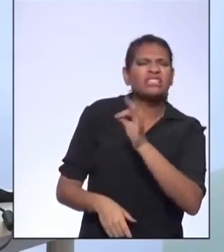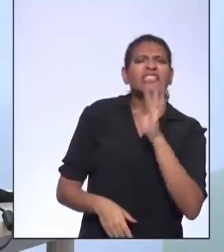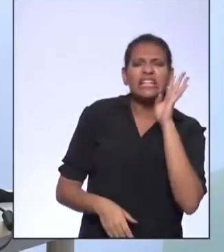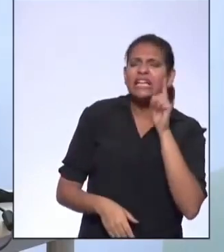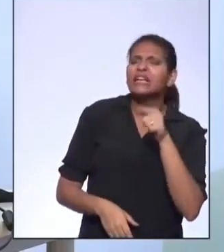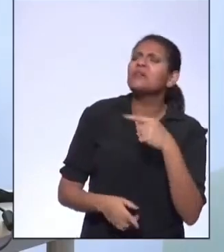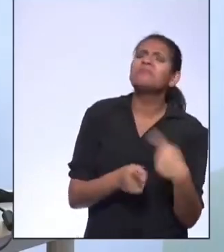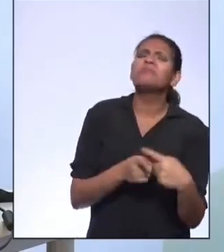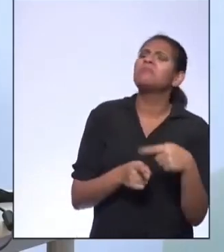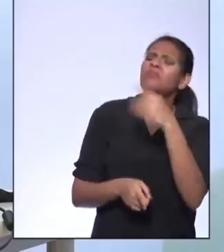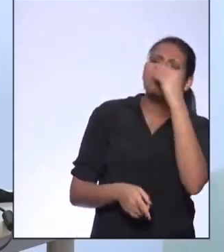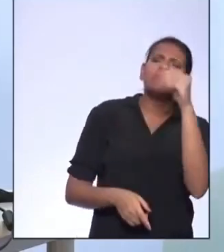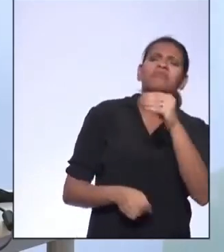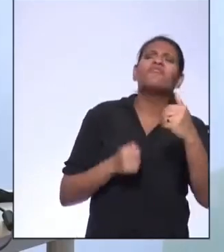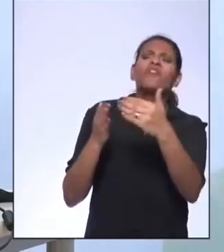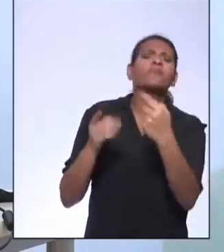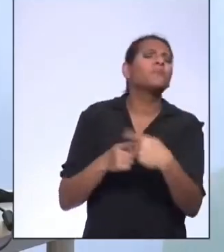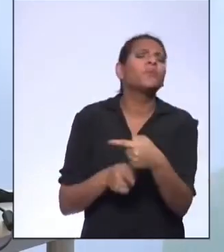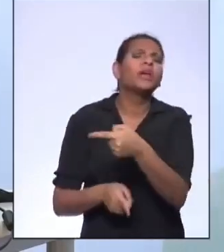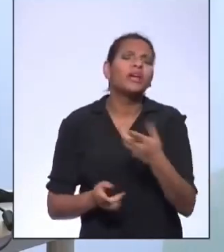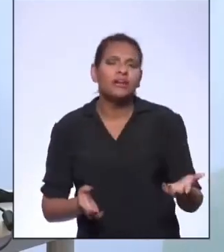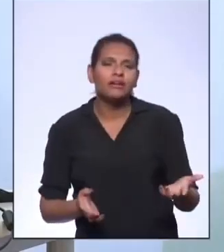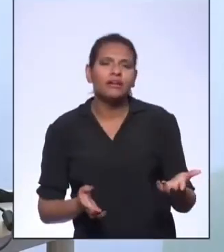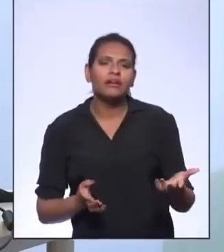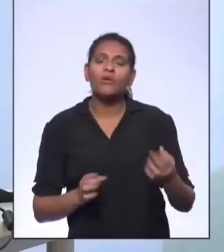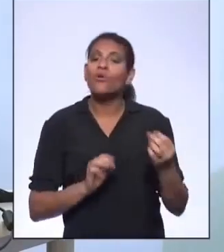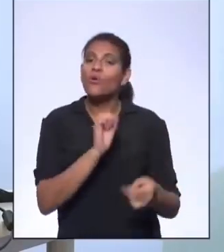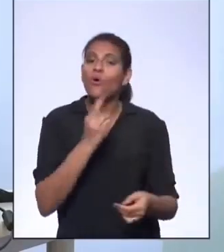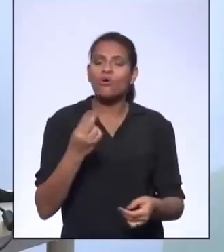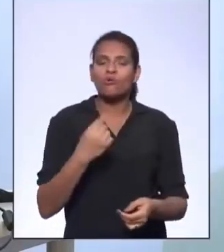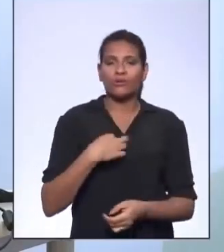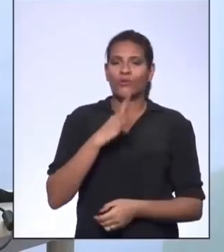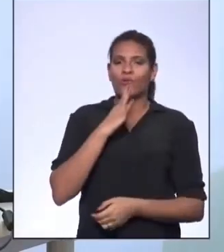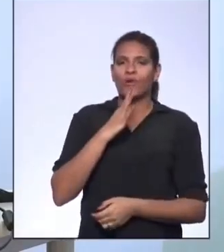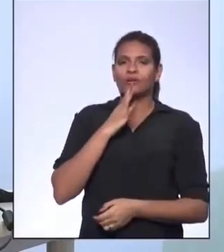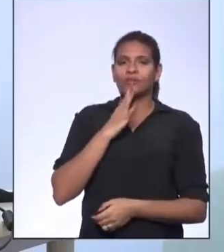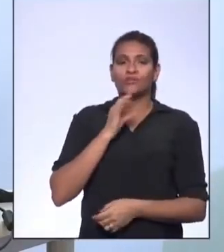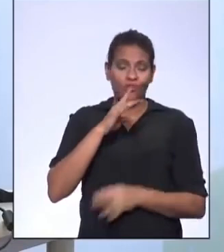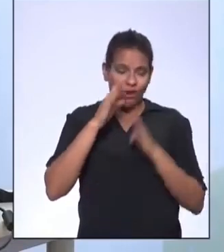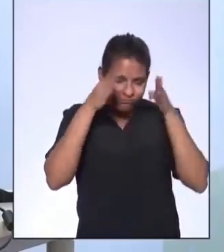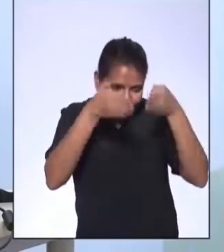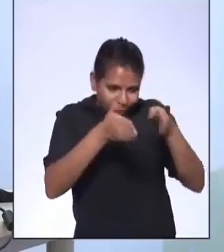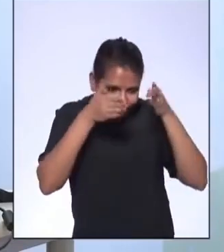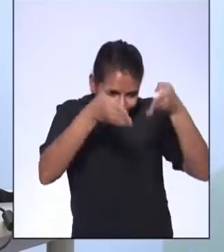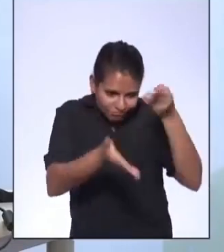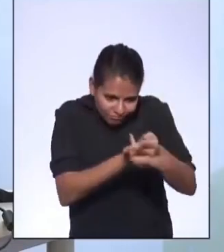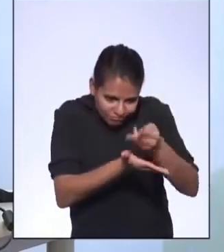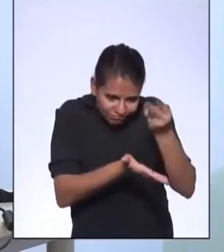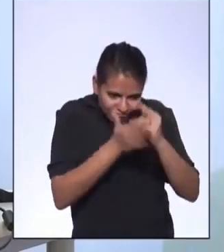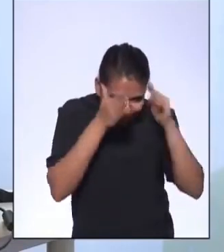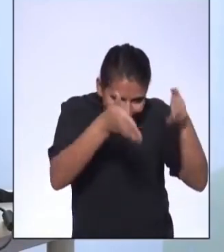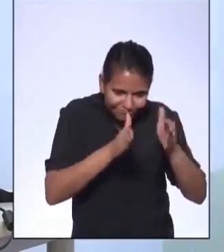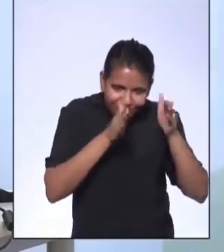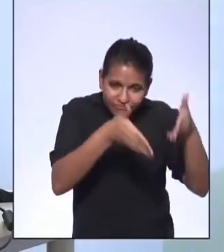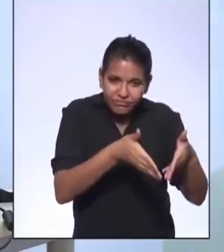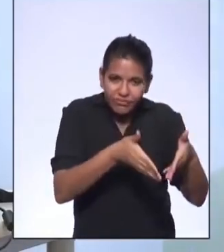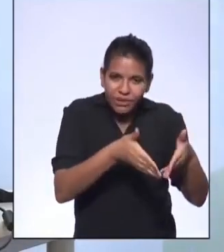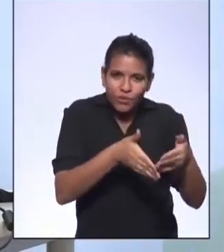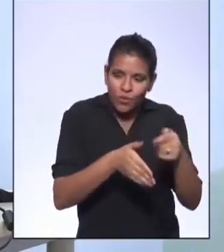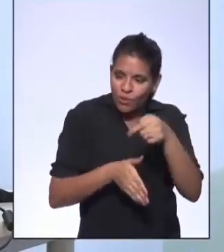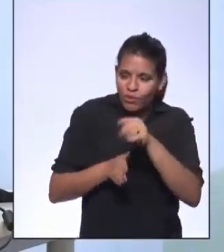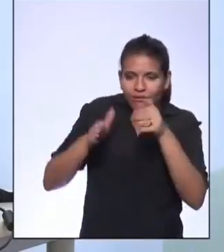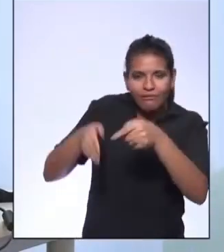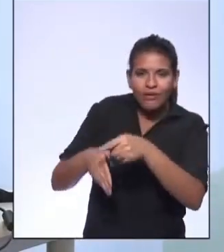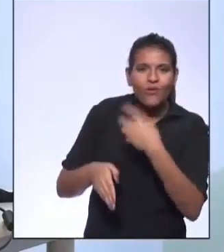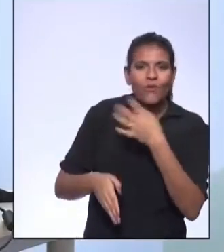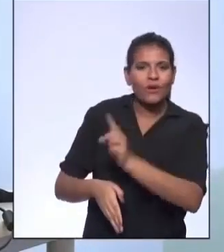lugar, né? Ou para que você conheça e não fique só numa coisa superficial. Porque tudo isso, quando a gente fala sobre mídia,